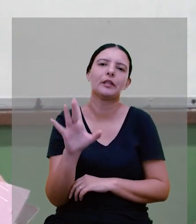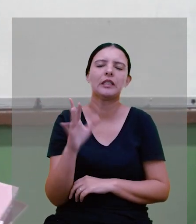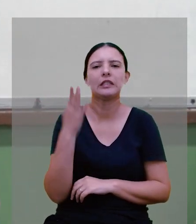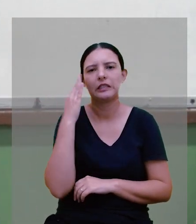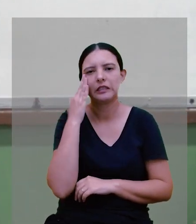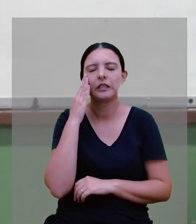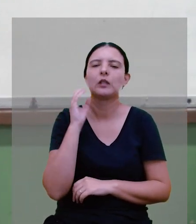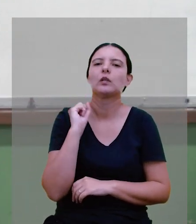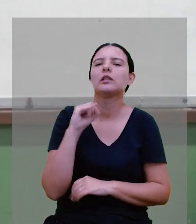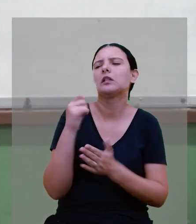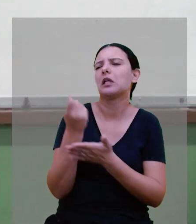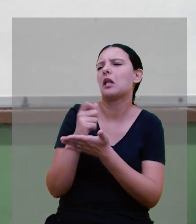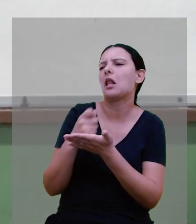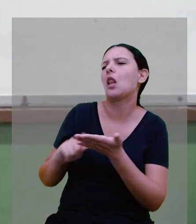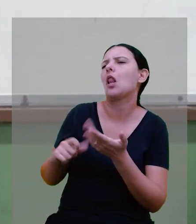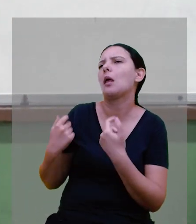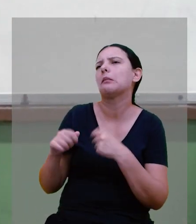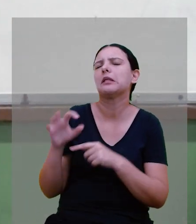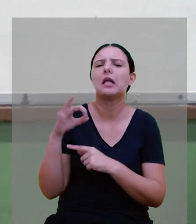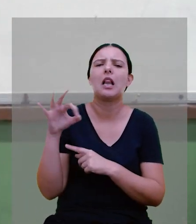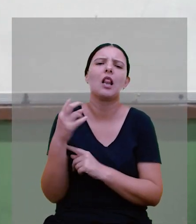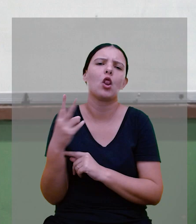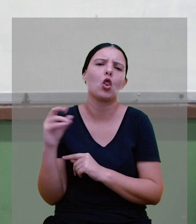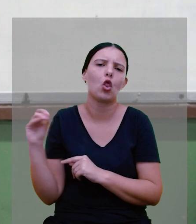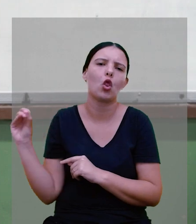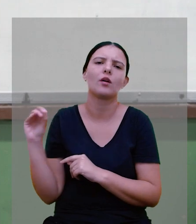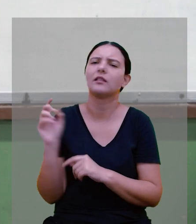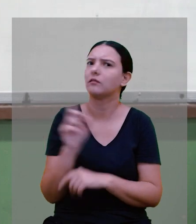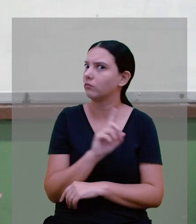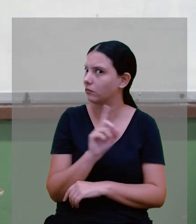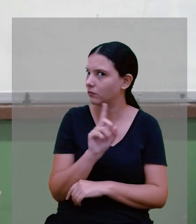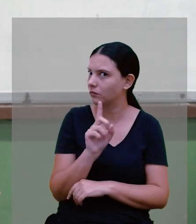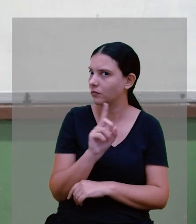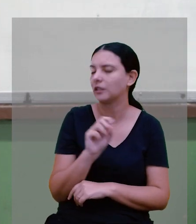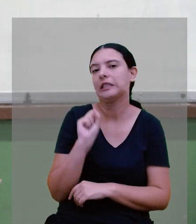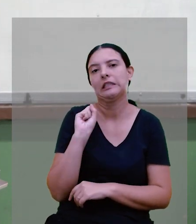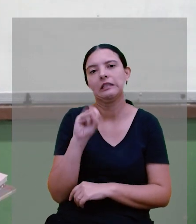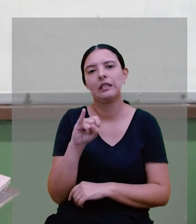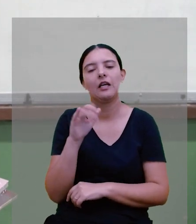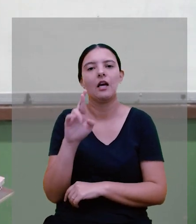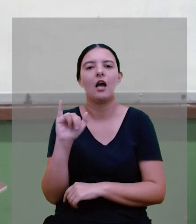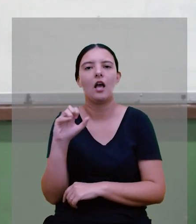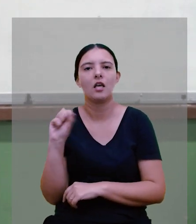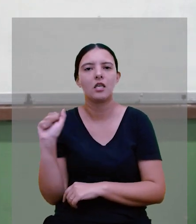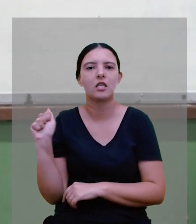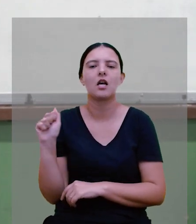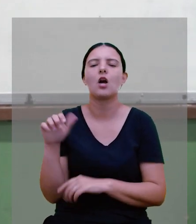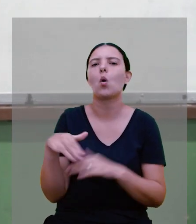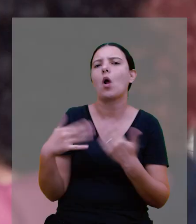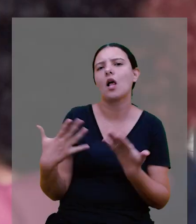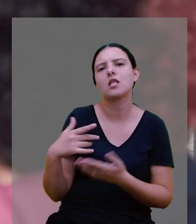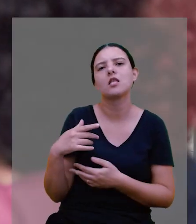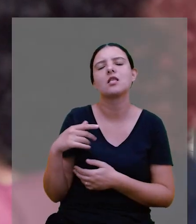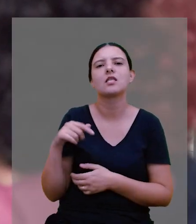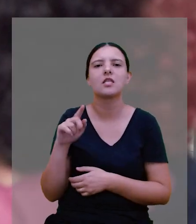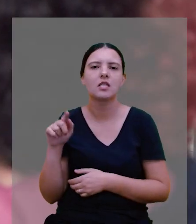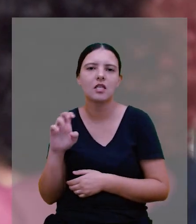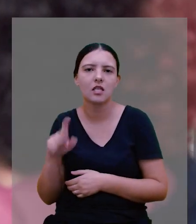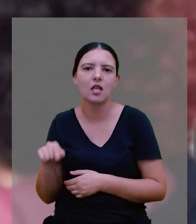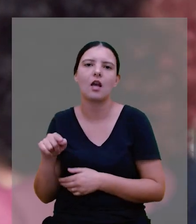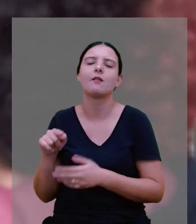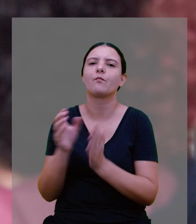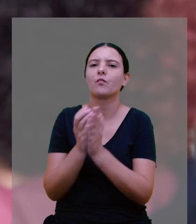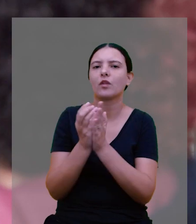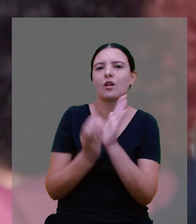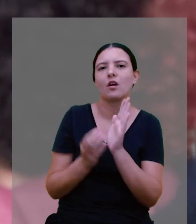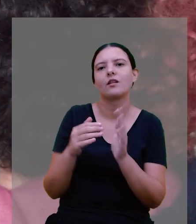assim, para você ser escritor, você tem que escrever 200 páginas. Não, né? Se a Raíssa da outra turma que falou, colé, Zé, escrevesse uma crônica sobre isso,